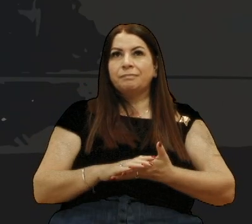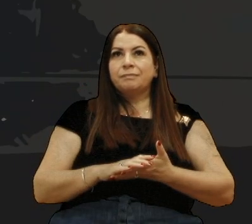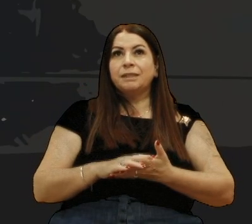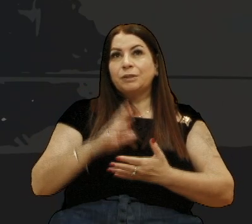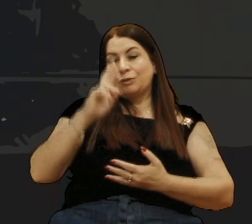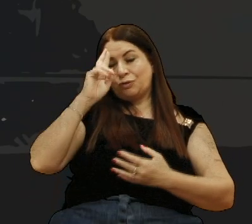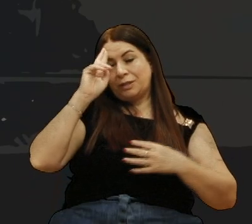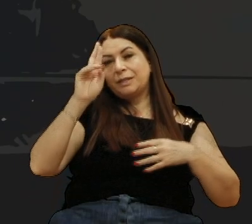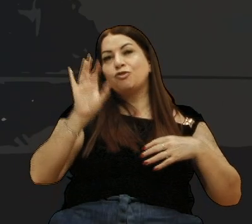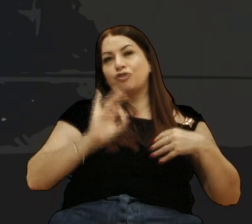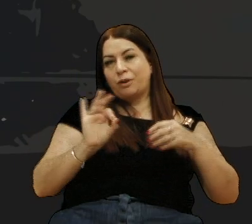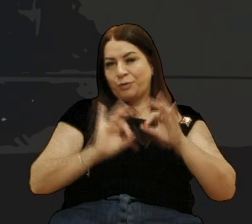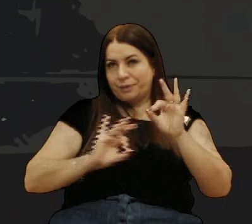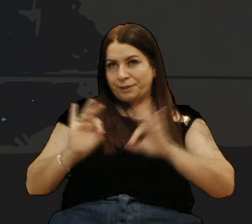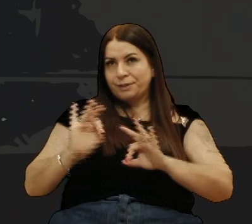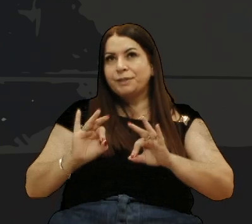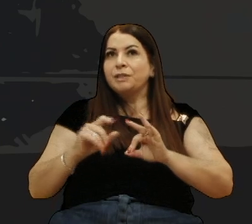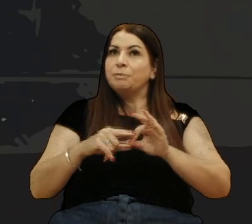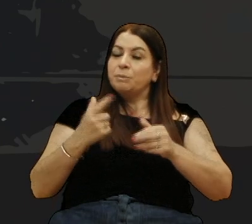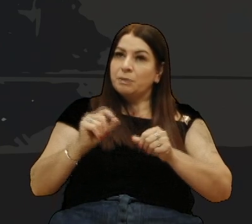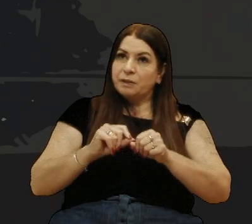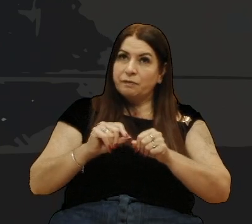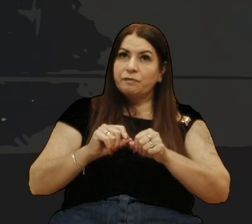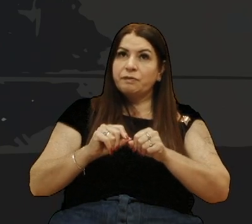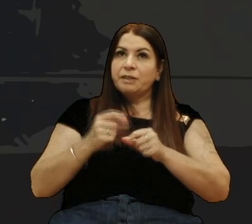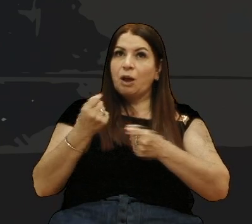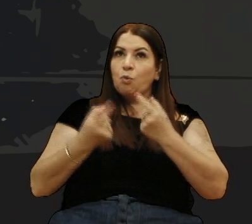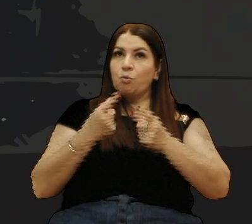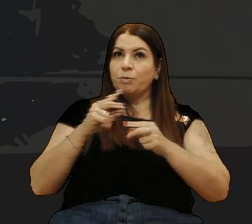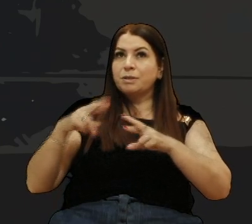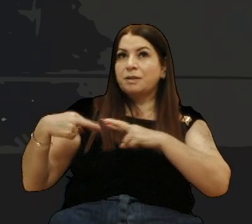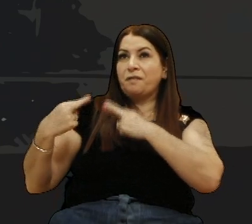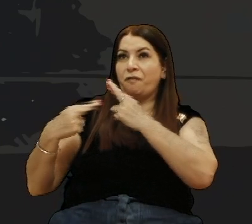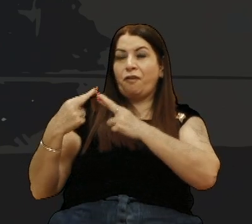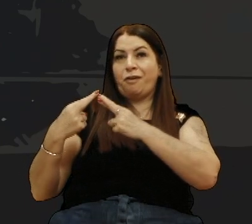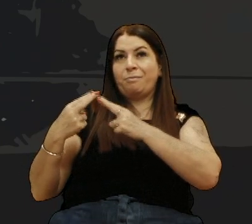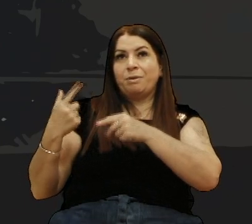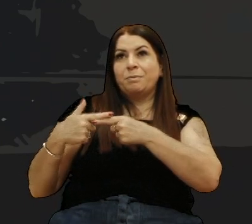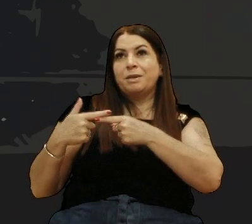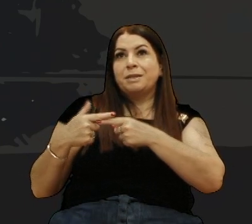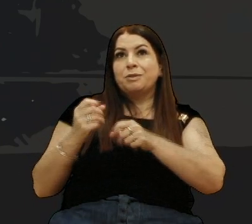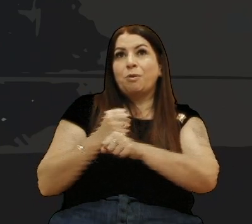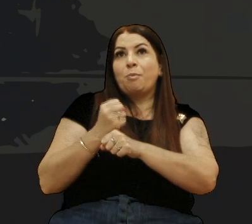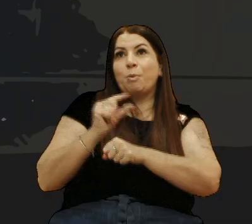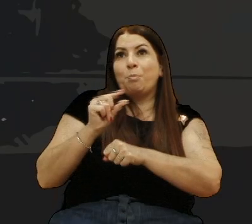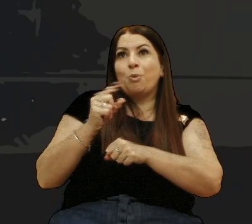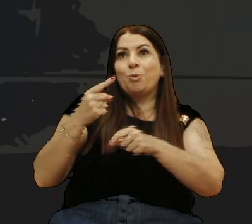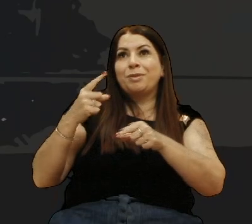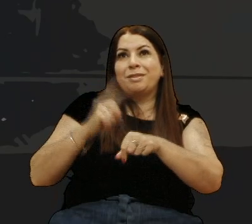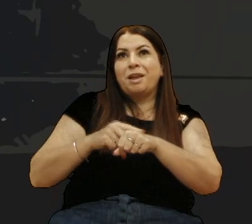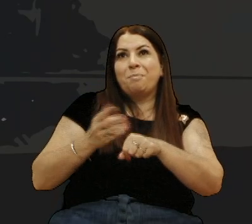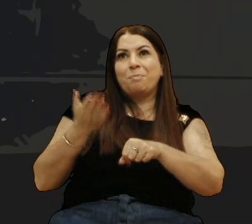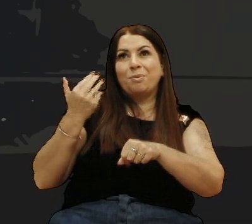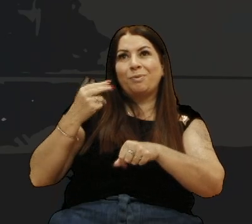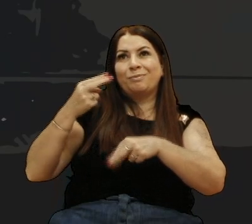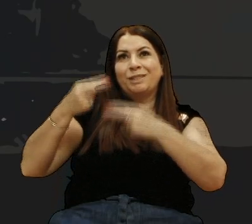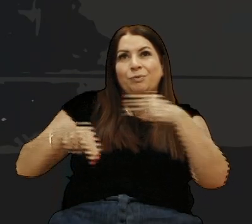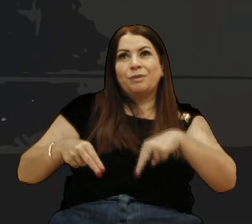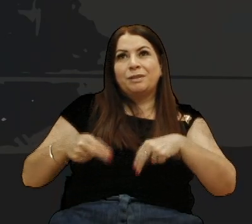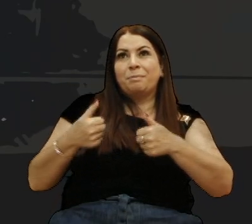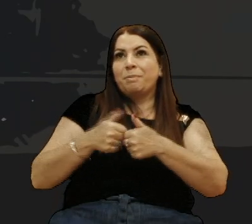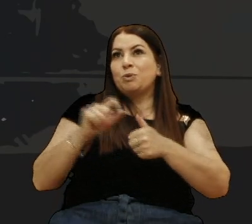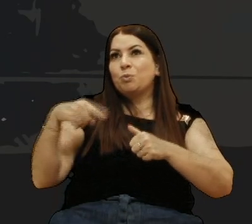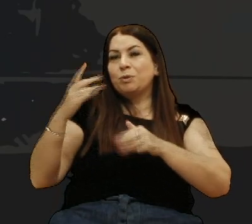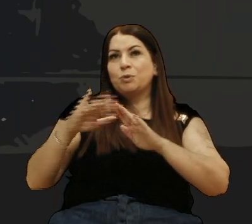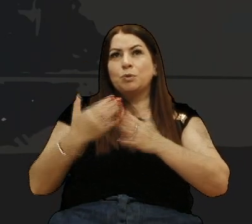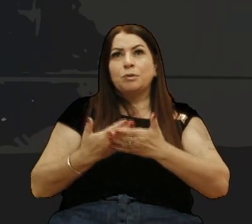direção já está se organizando para, então, fazer algumas reformas. Mas é uma obra recém-inaugurada, perto de outras escolas.